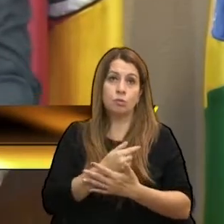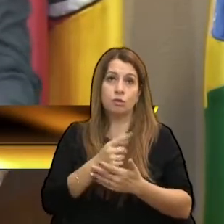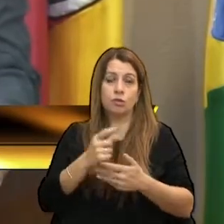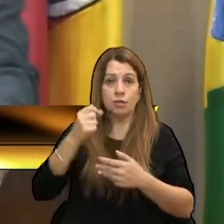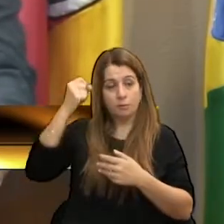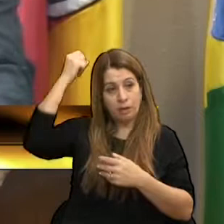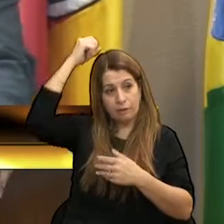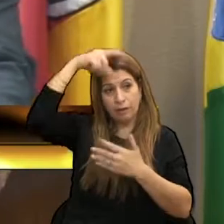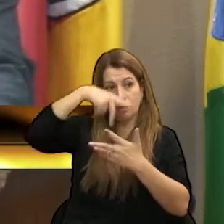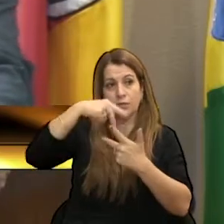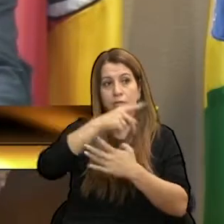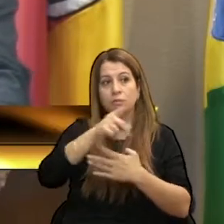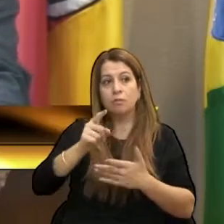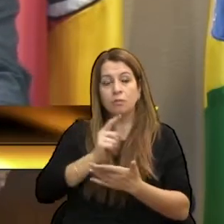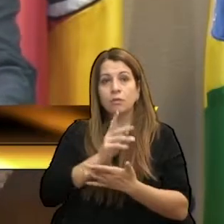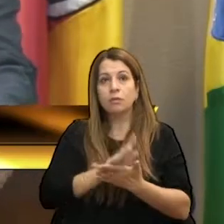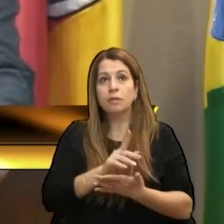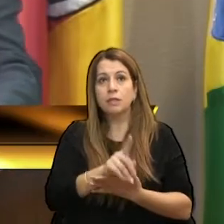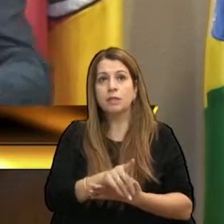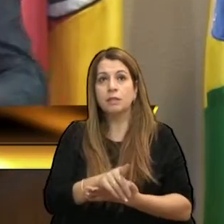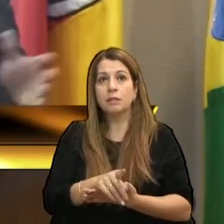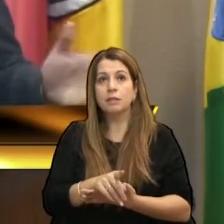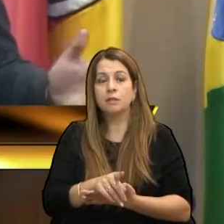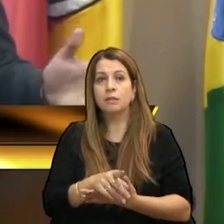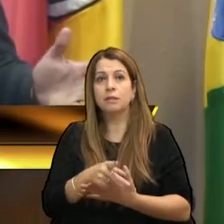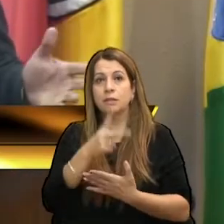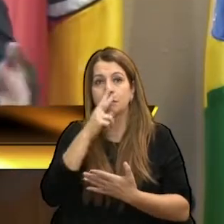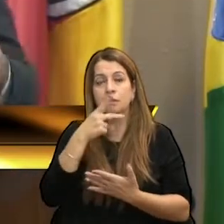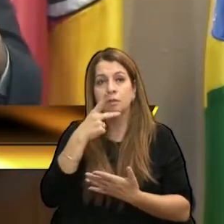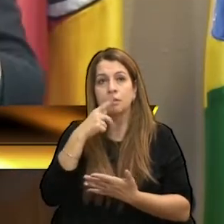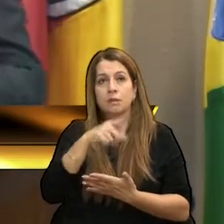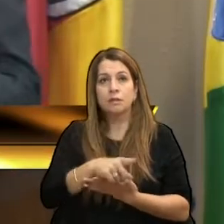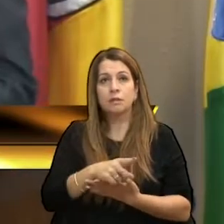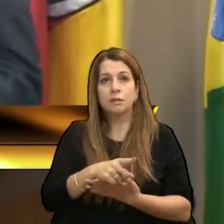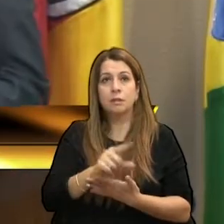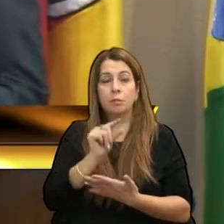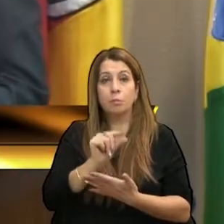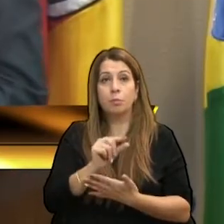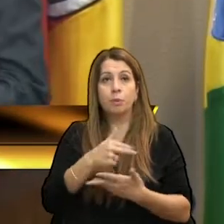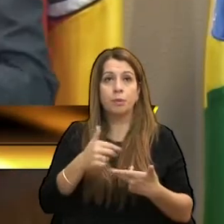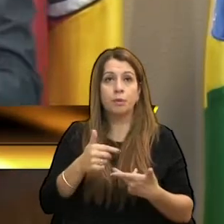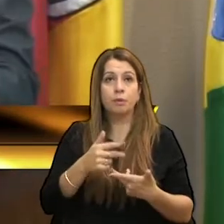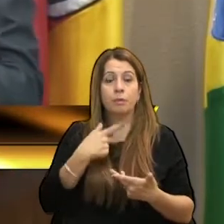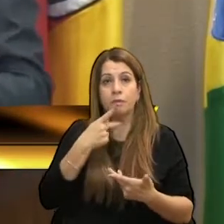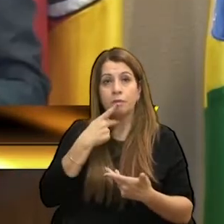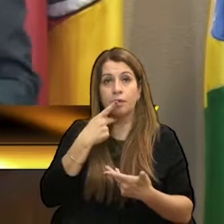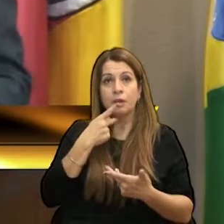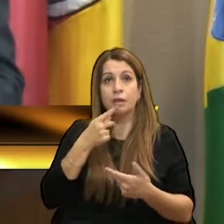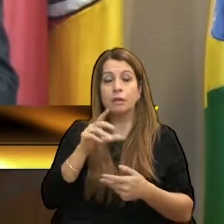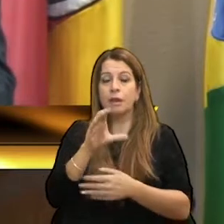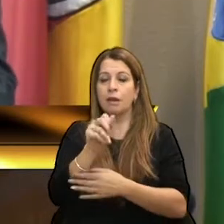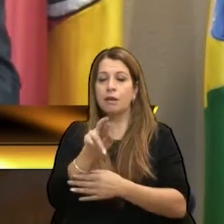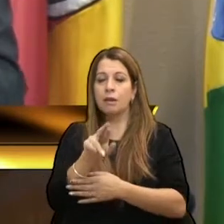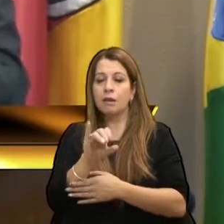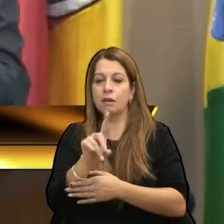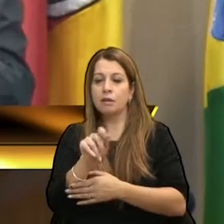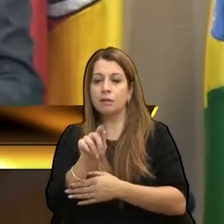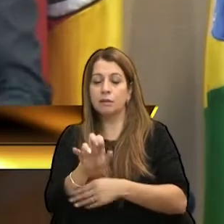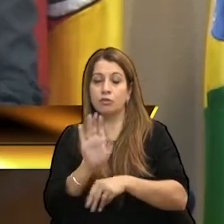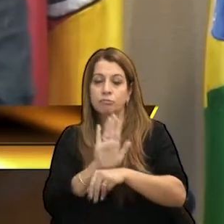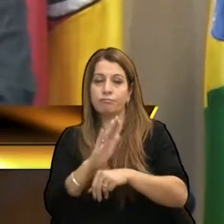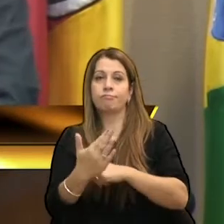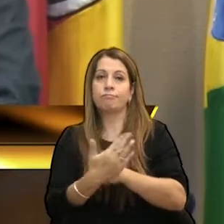conhecer todo esse aspecto da reforma íntima, e como eu falei anteriormente, foi um pouco a base do início da minha fala, a caridade. Então,